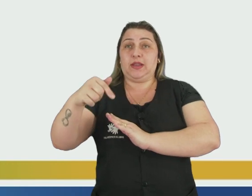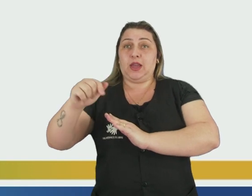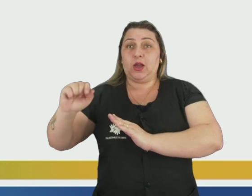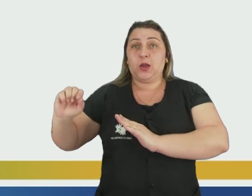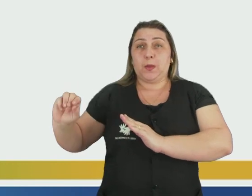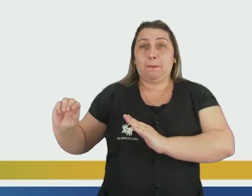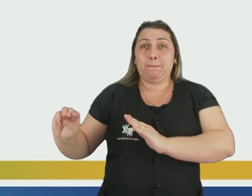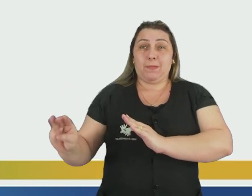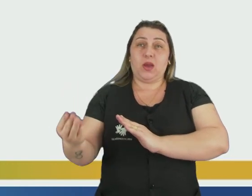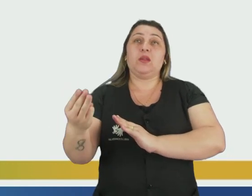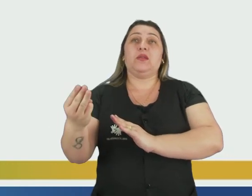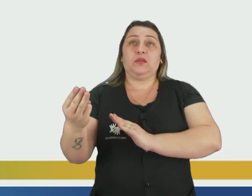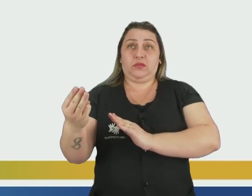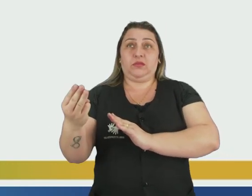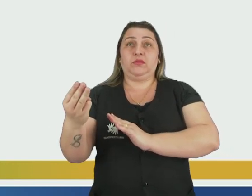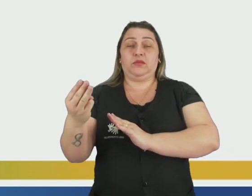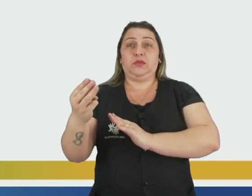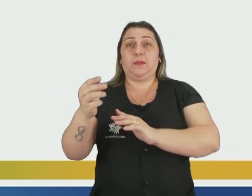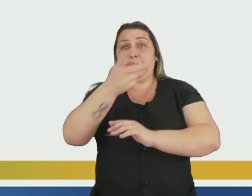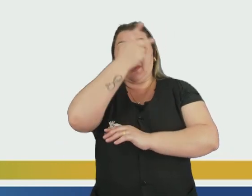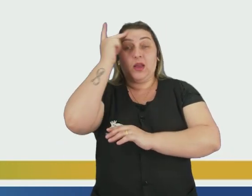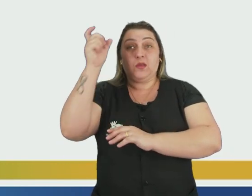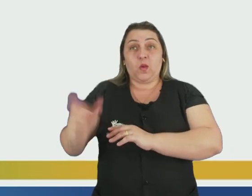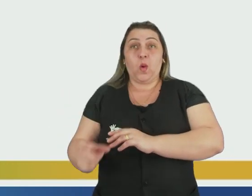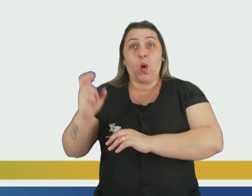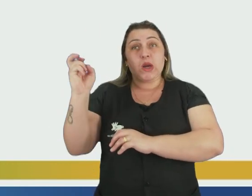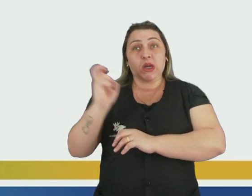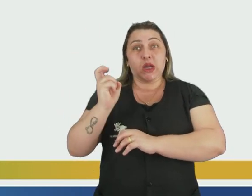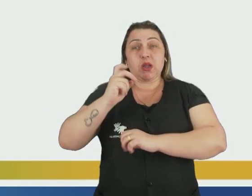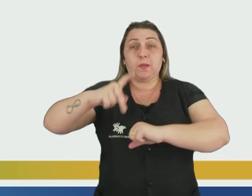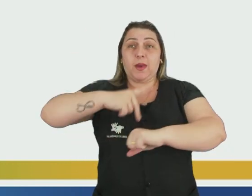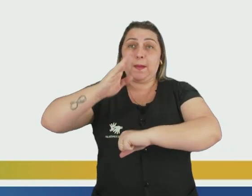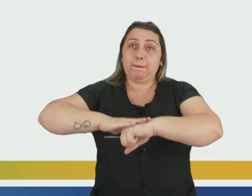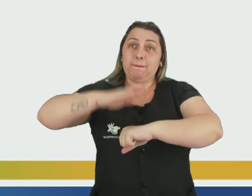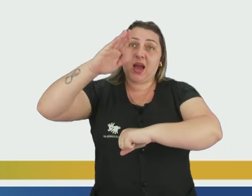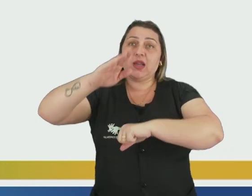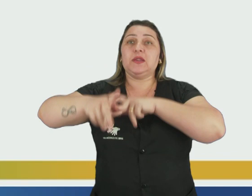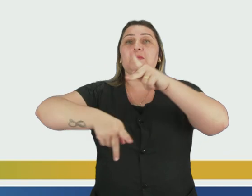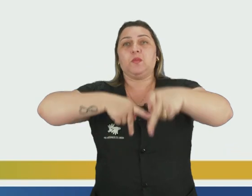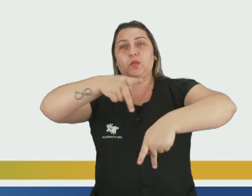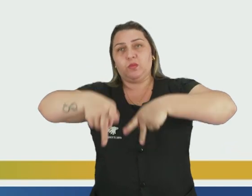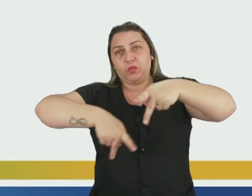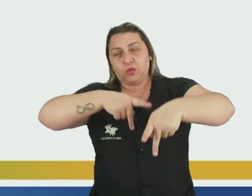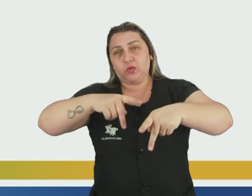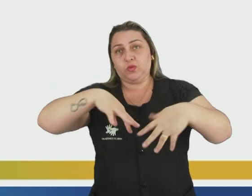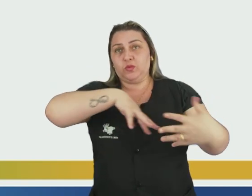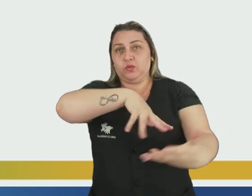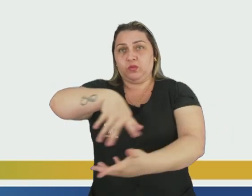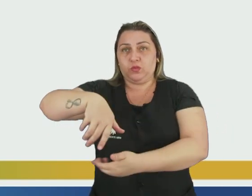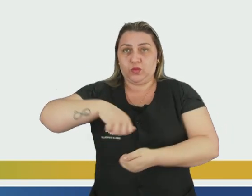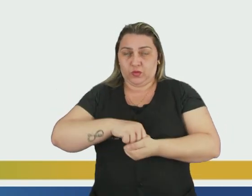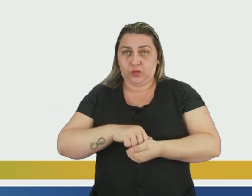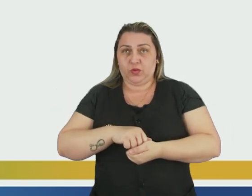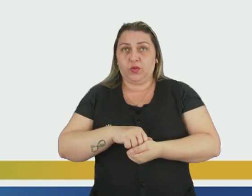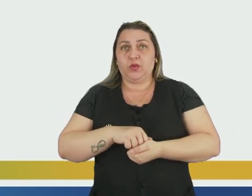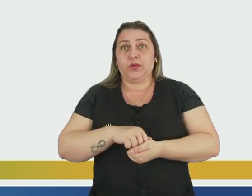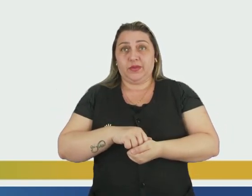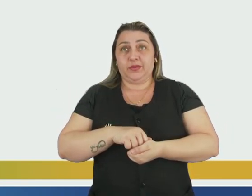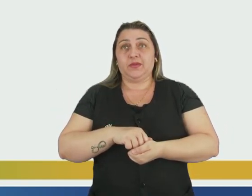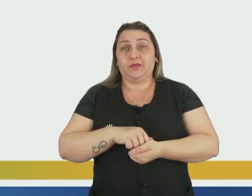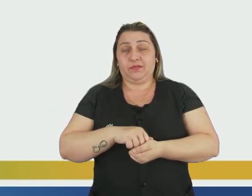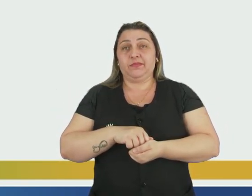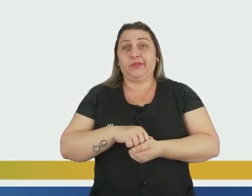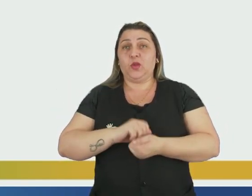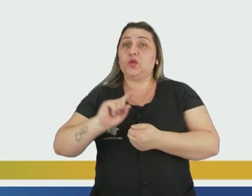habitantes. Isso fazia do Brasil o 5º país mais populoso do mundo. E a tendência é